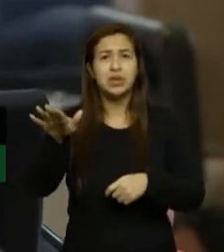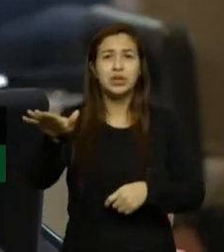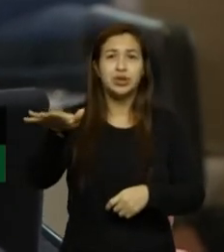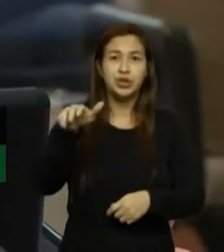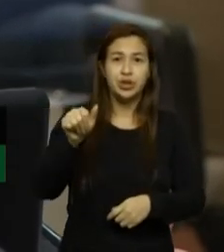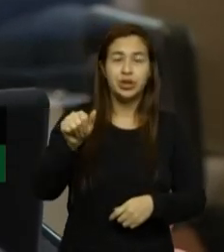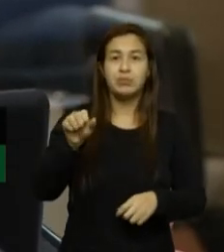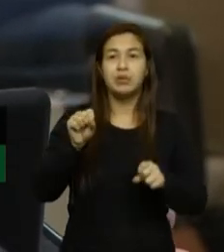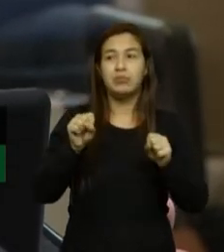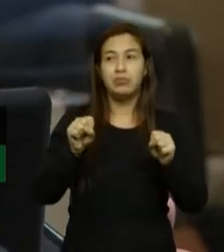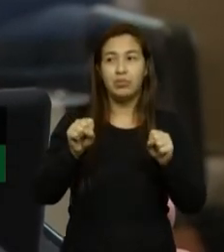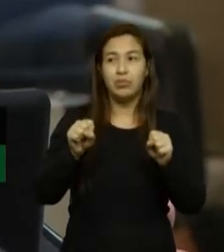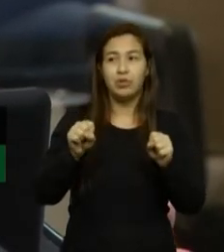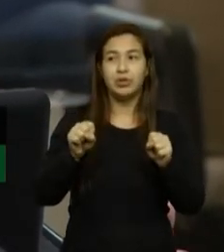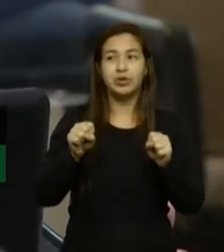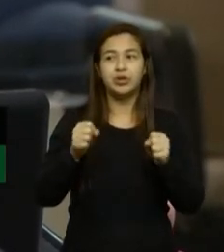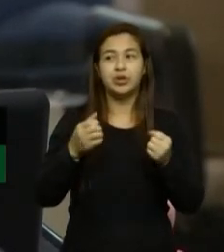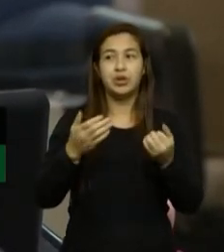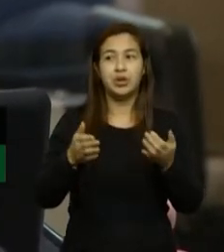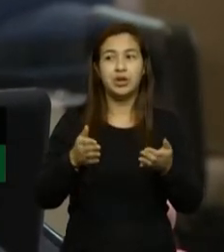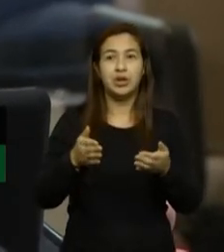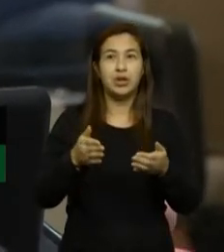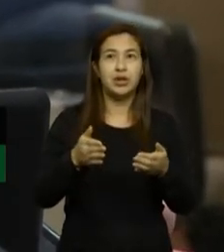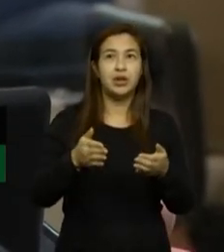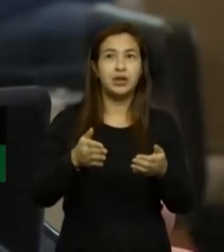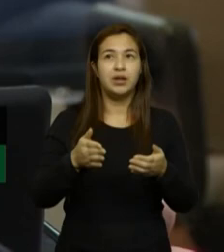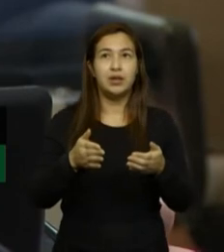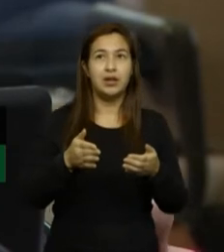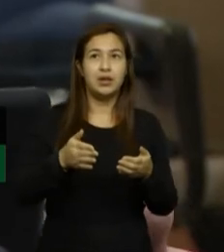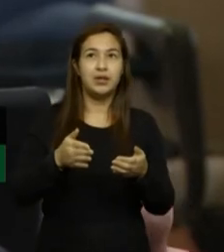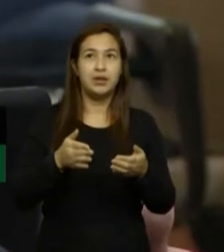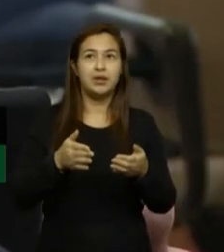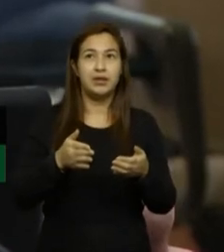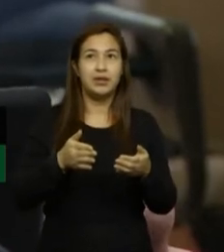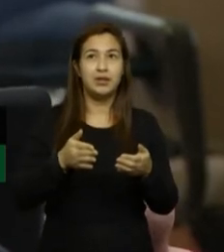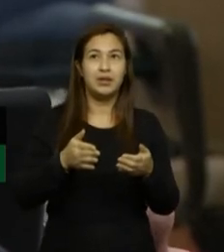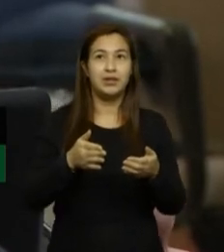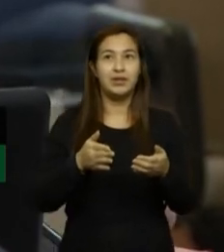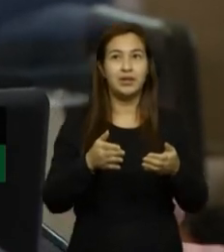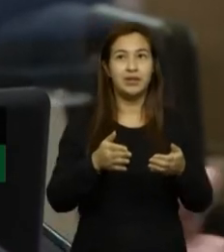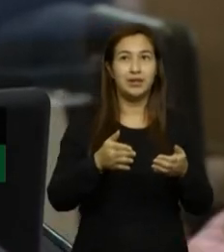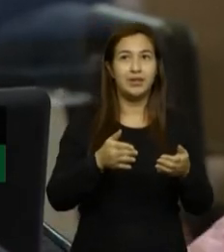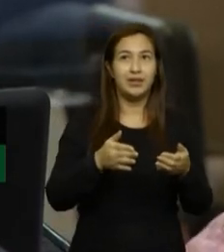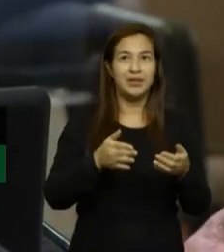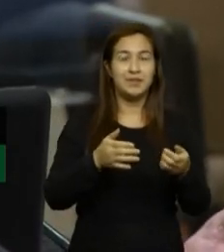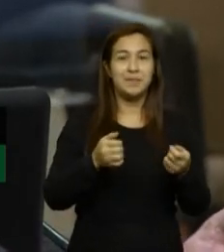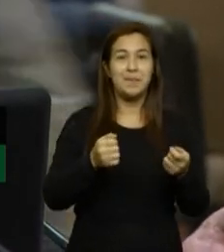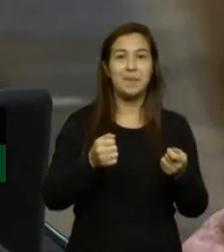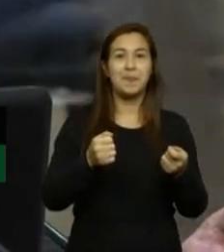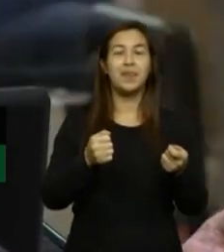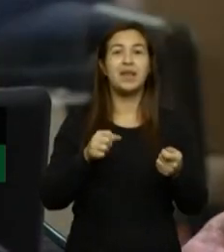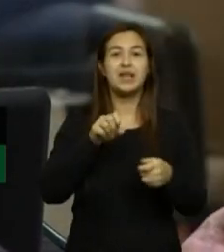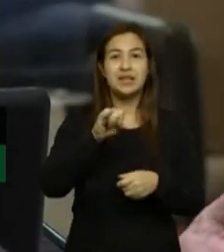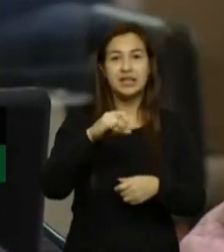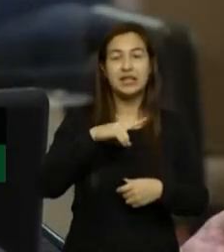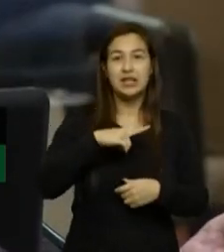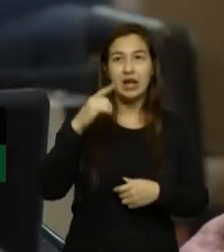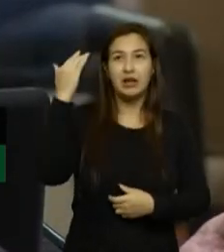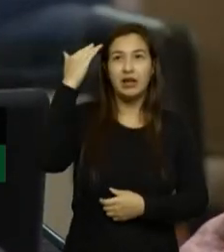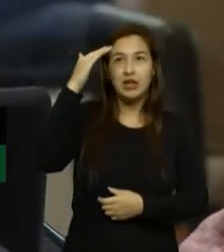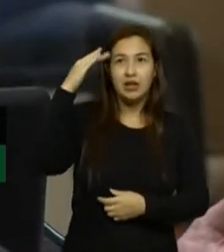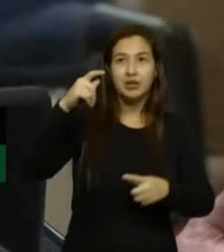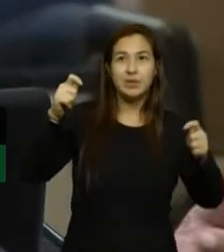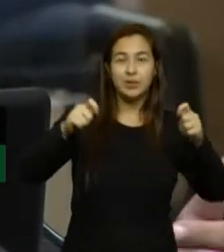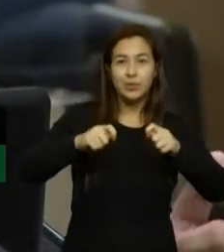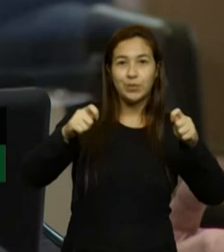o secretário, mas poderíamos convidar aí o comando-geral do Bombeiro Militar. Se houver um entendimento com o líder de